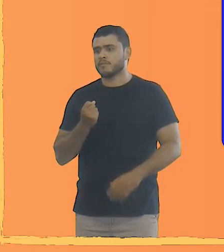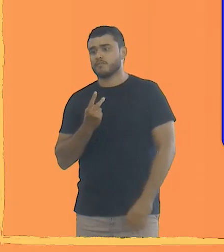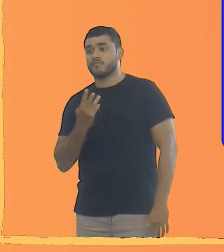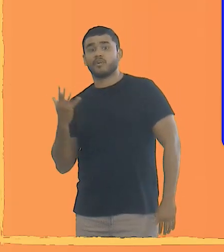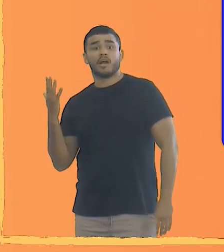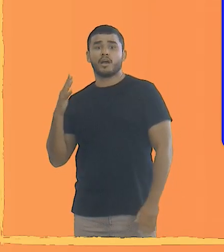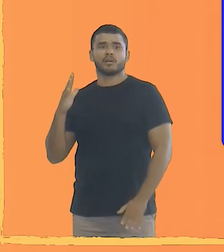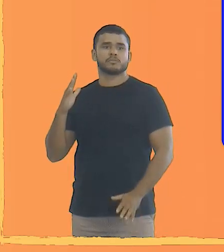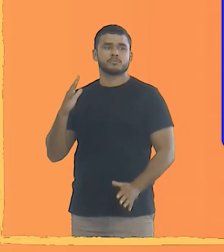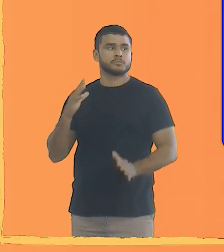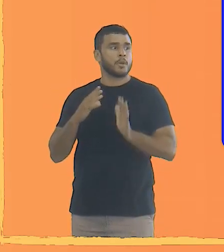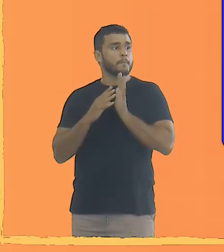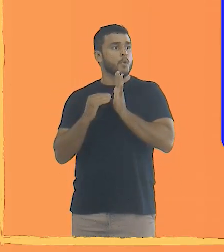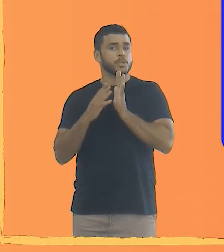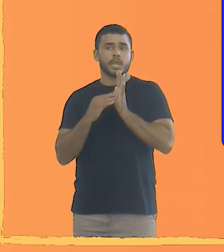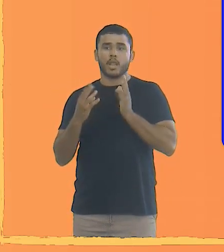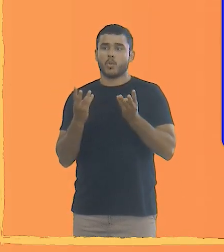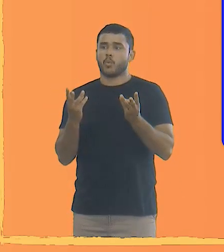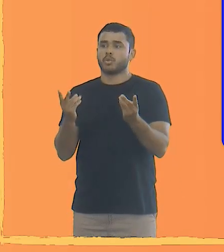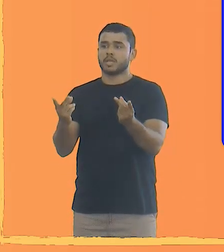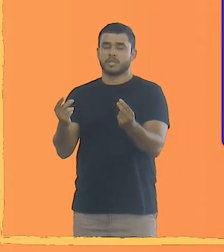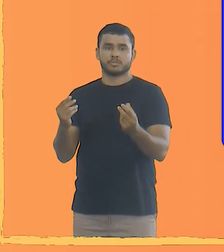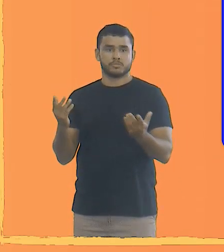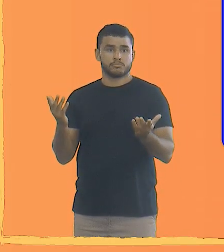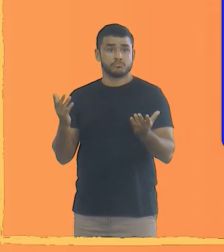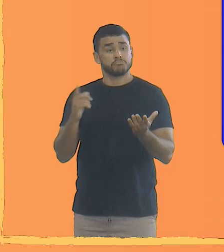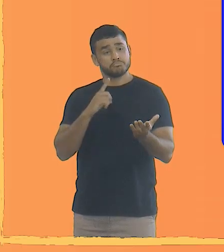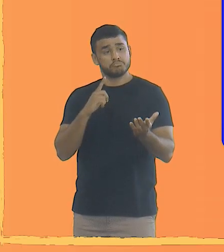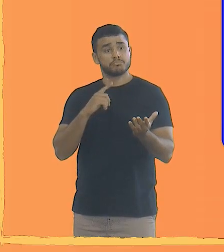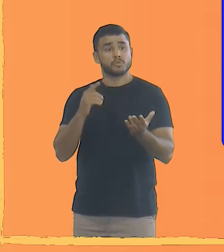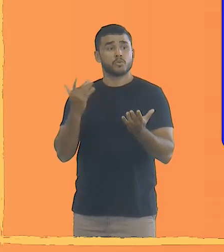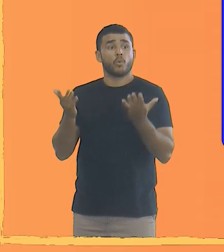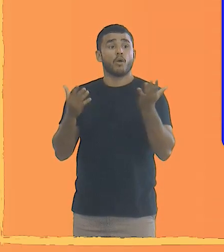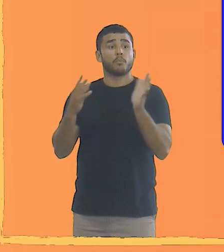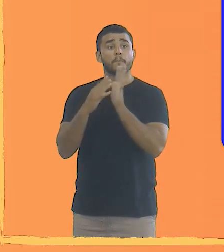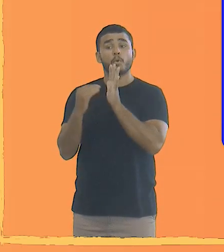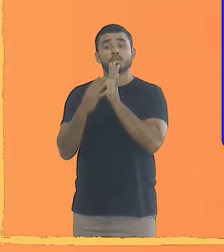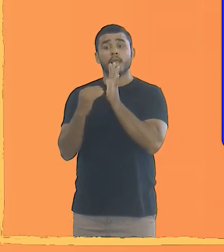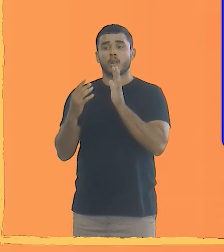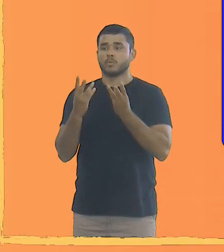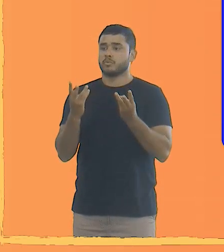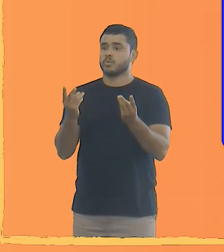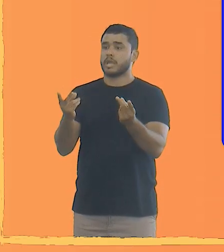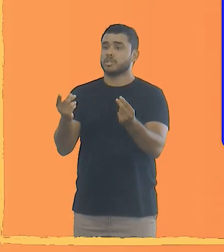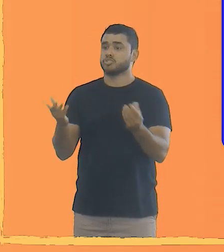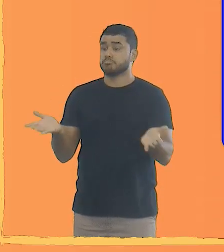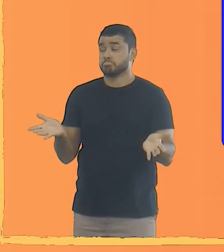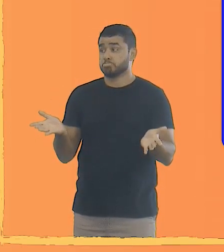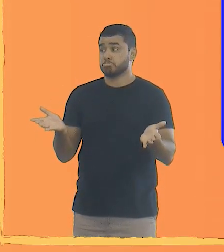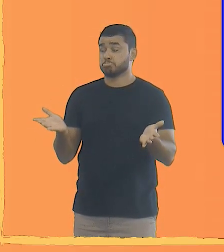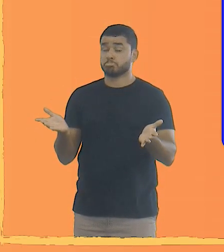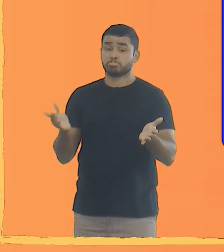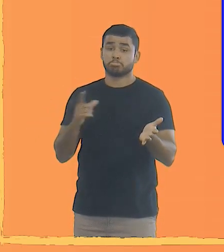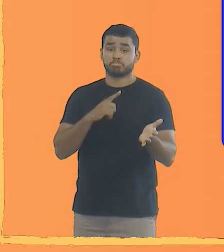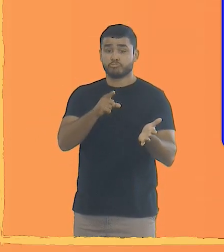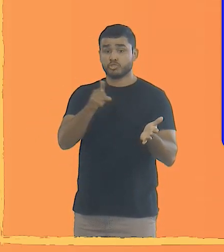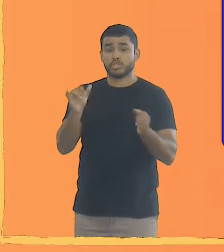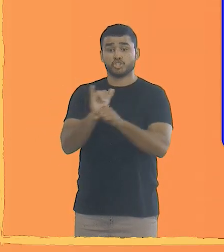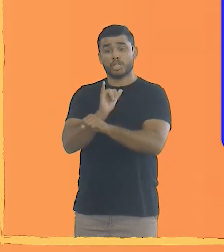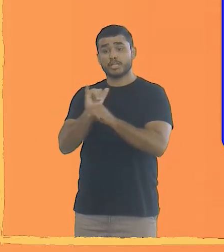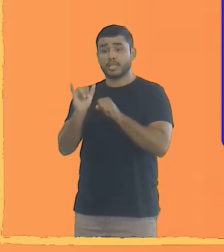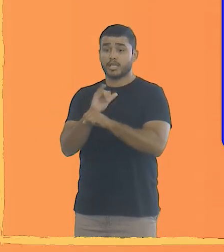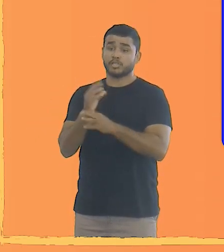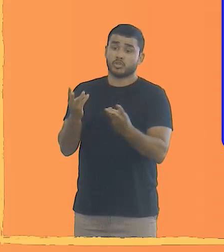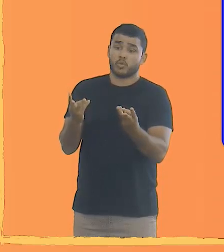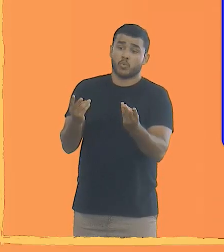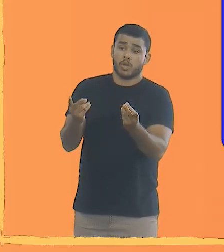Cada uma dessas formas é para um tipo de problema. À medida em que a gente vai conhecendo novos problemas, a gente vai